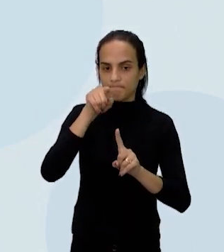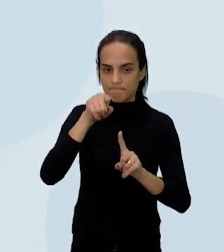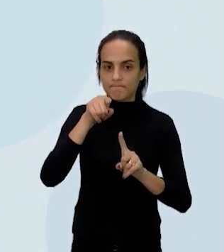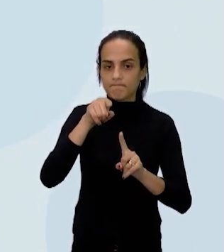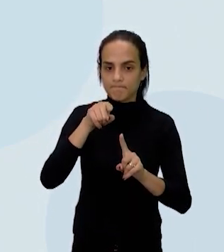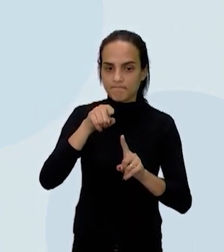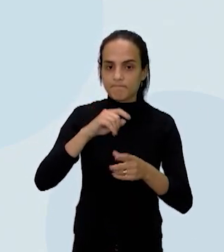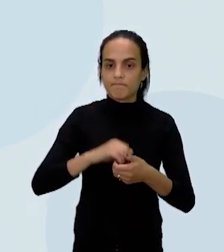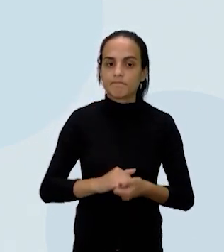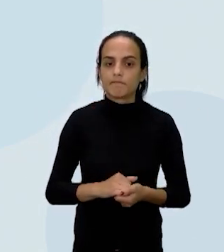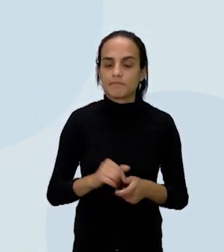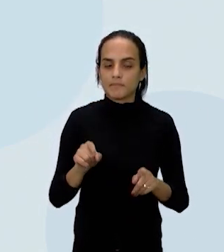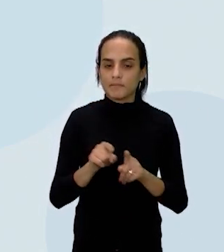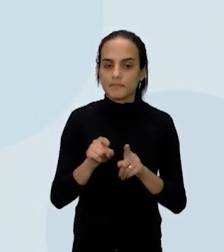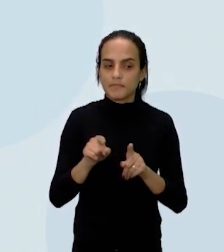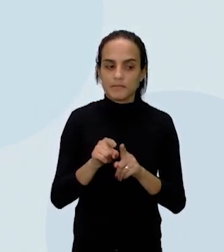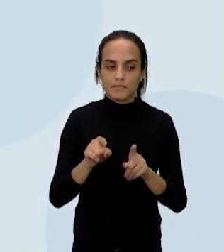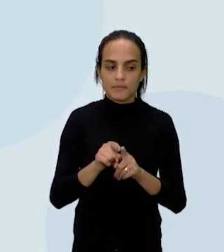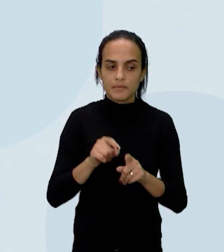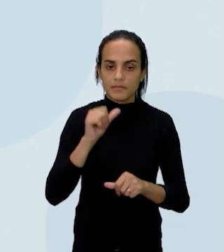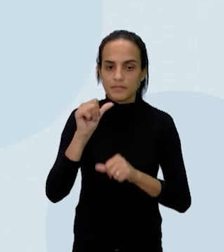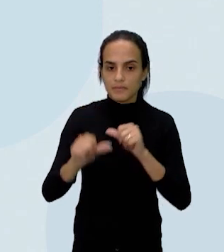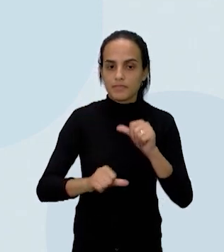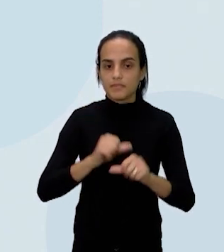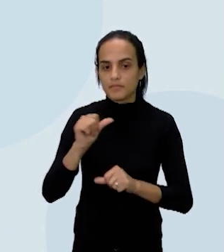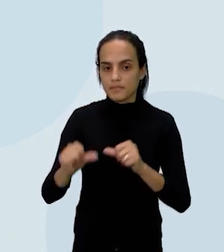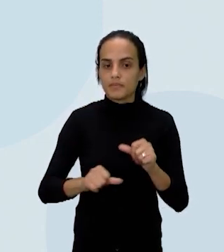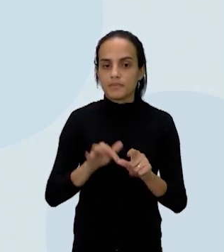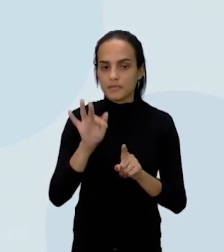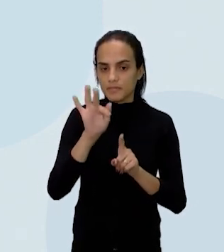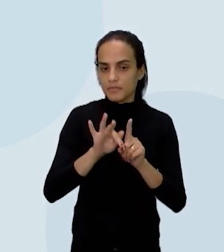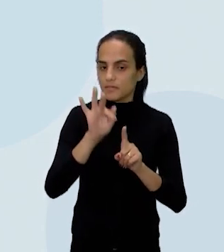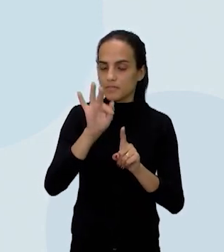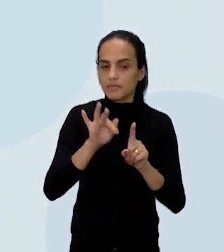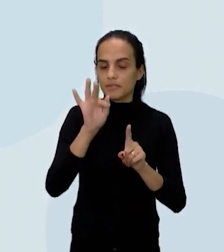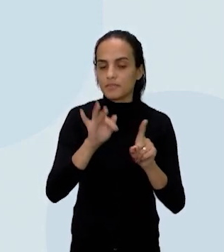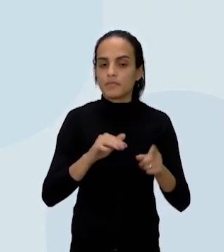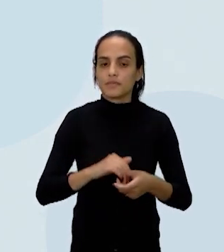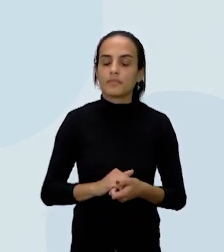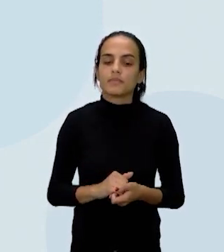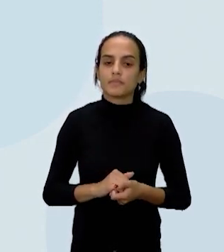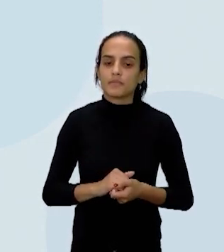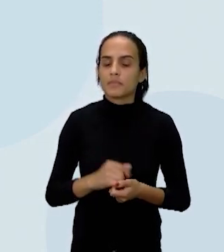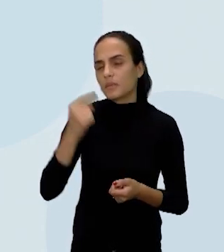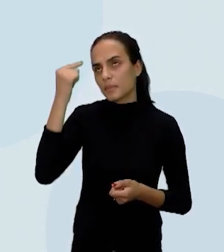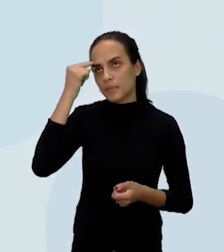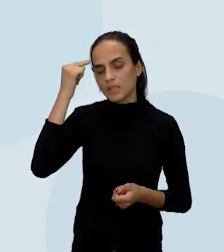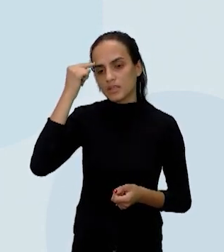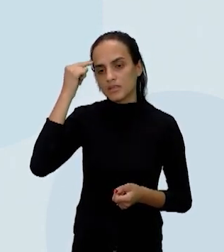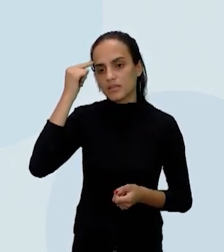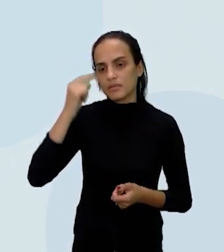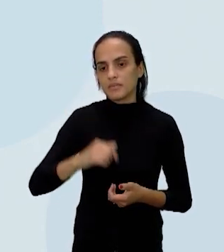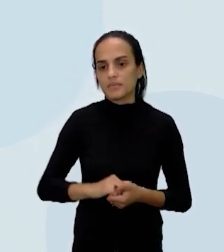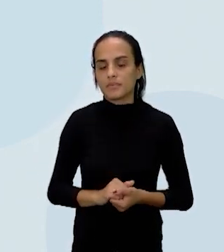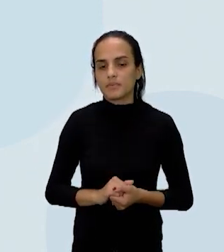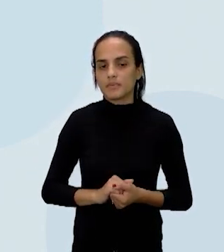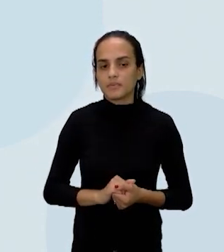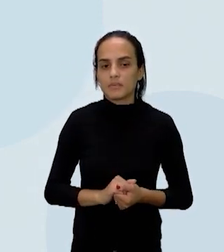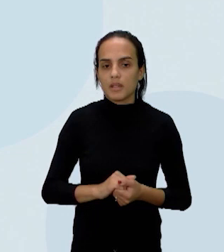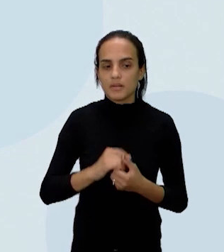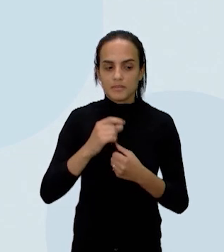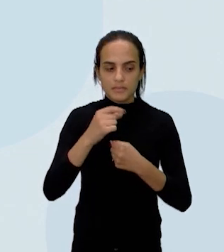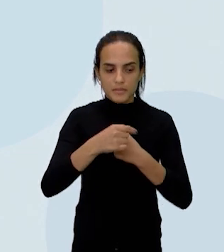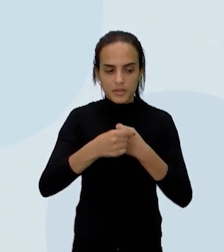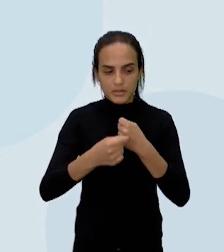média dos reagentes, em outras palavras, aumentar a temperatura. Então, aqui você imagina que as